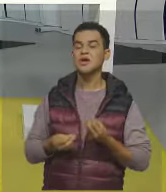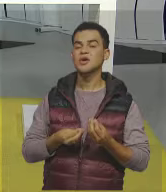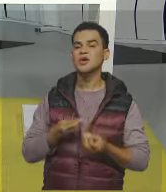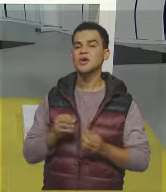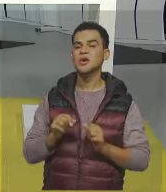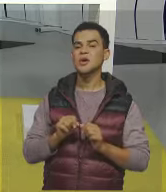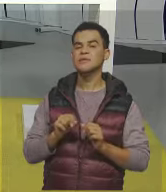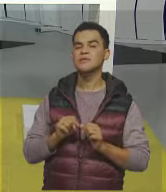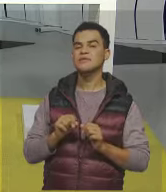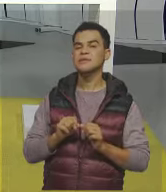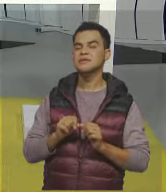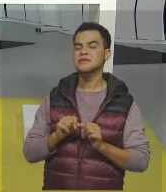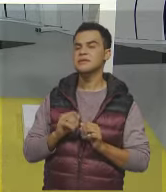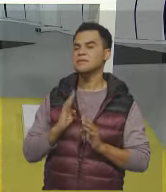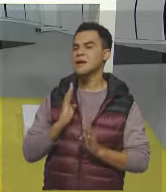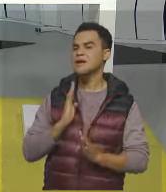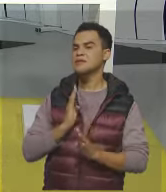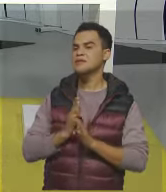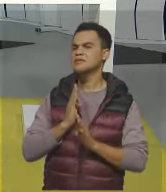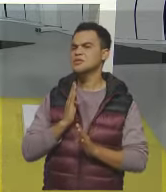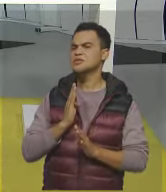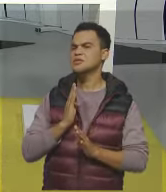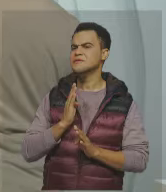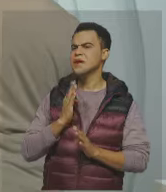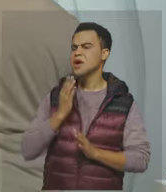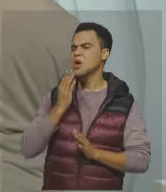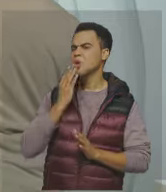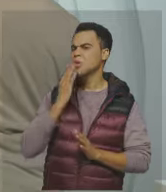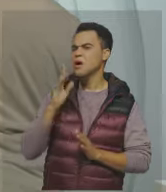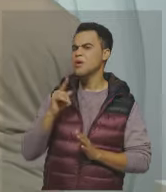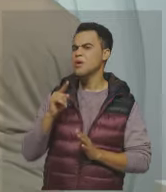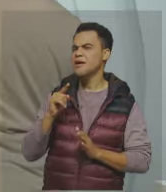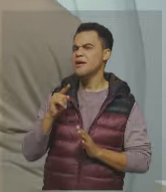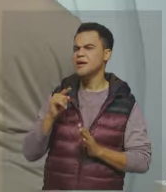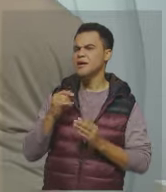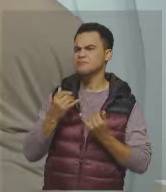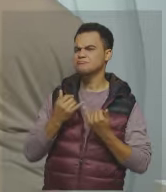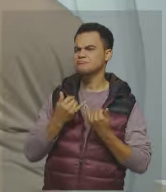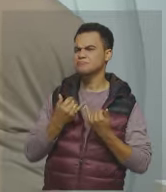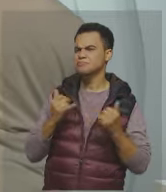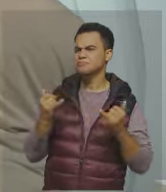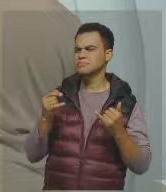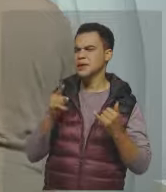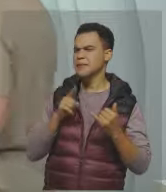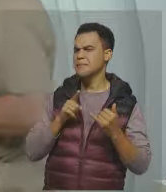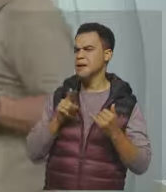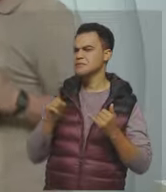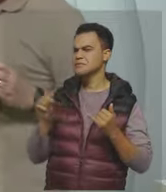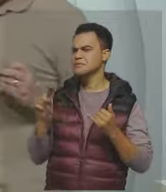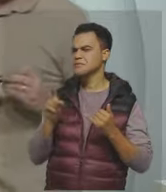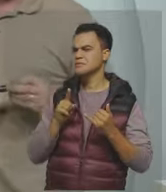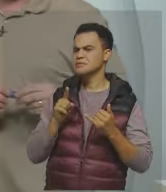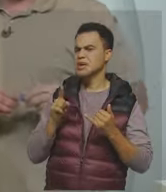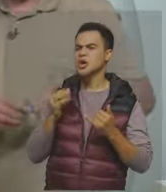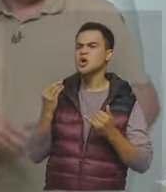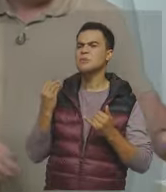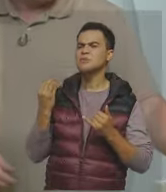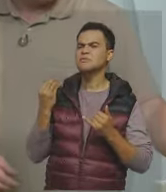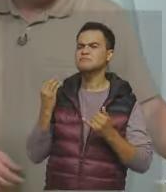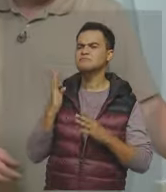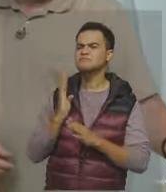identificar qual o valor da corrente que passa aqui, que é o que ele quer que a gente faça nesse